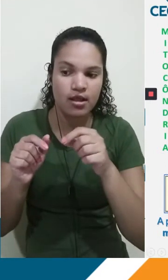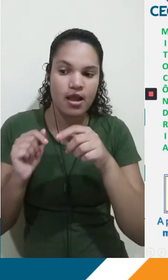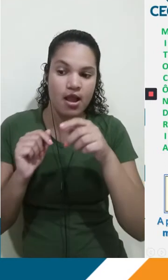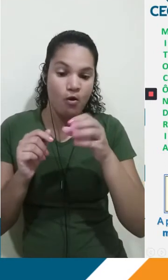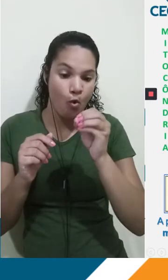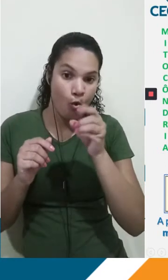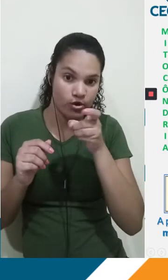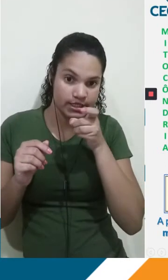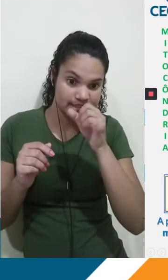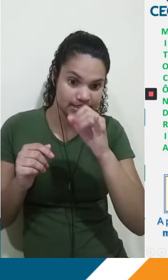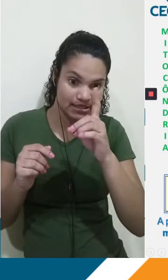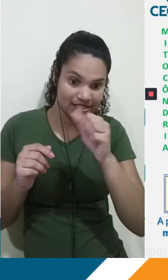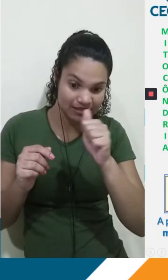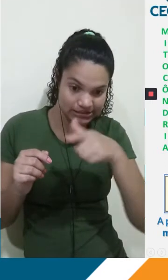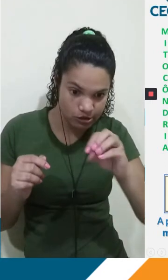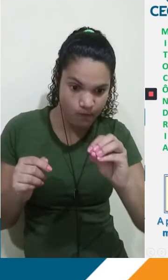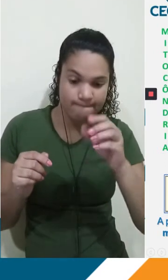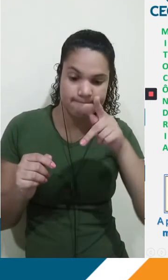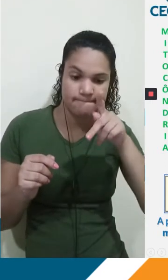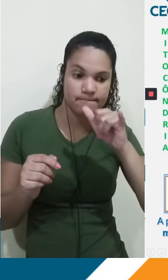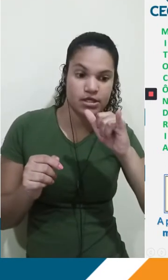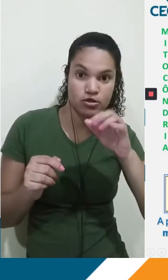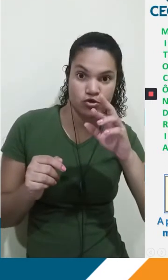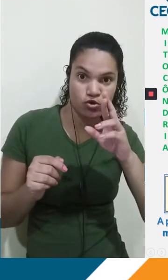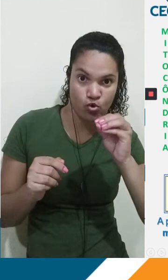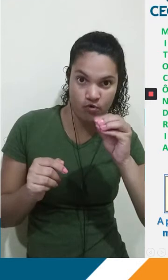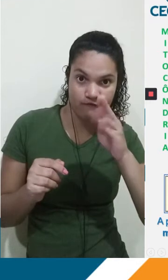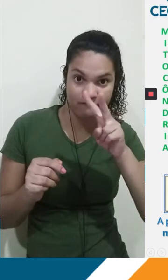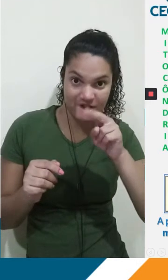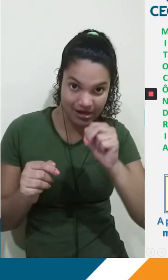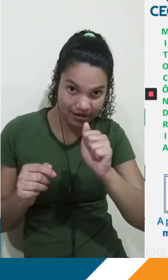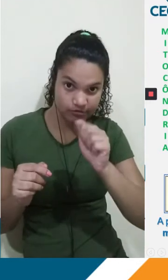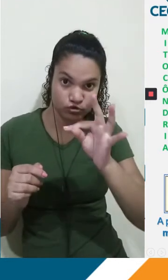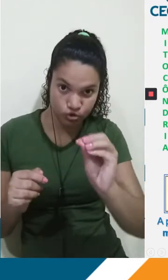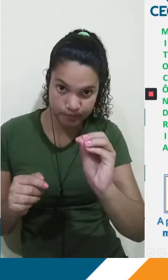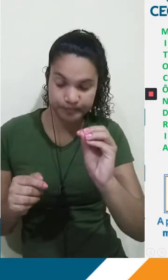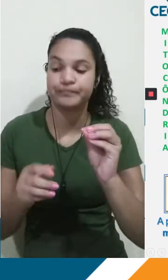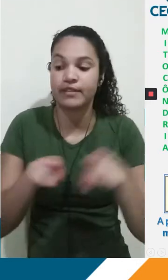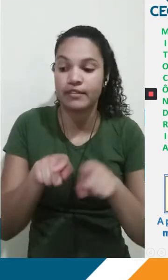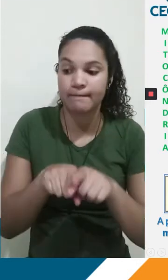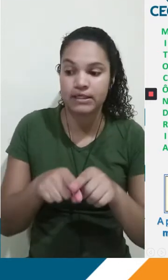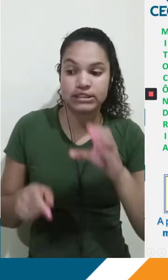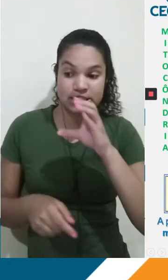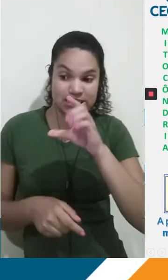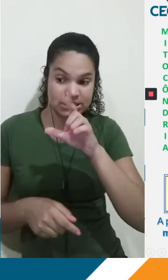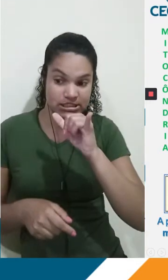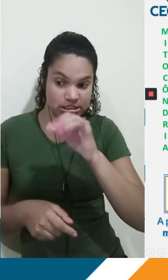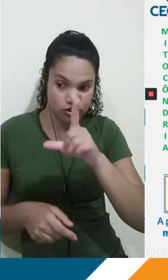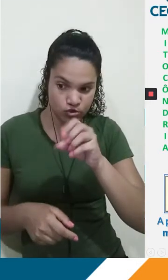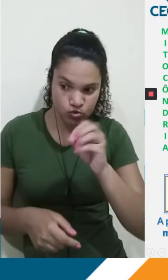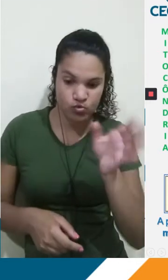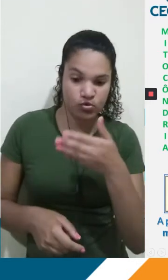piruvato. Então ocorre glicólise, oxidação do piruvato, ciclo do ácido cítrico e cadeia de transporte